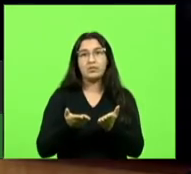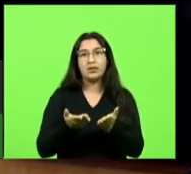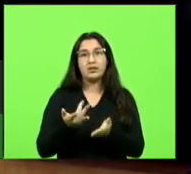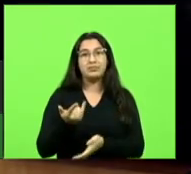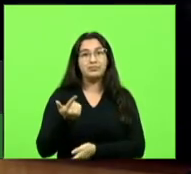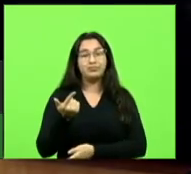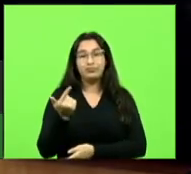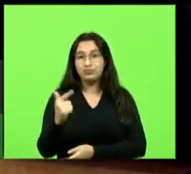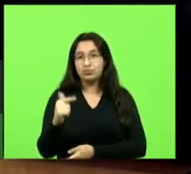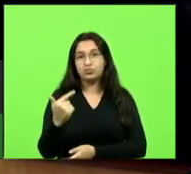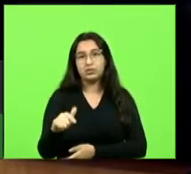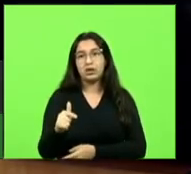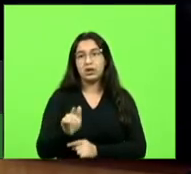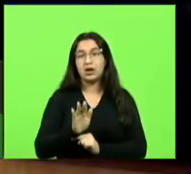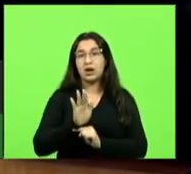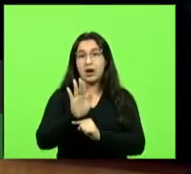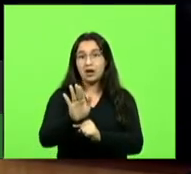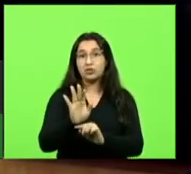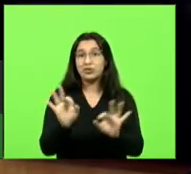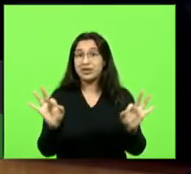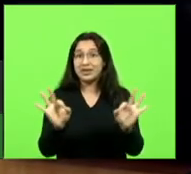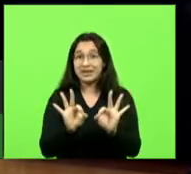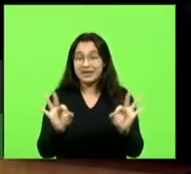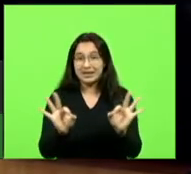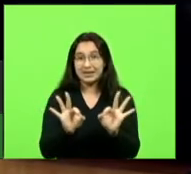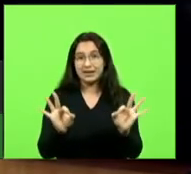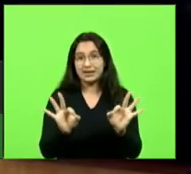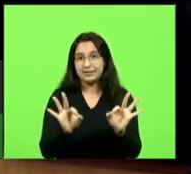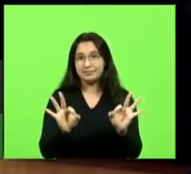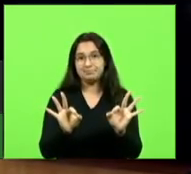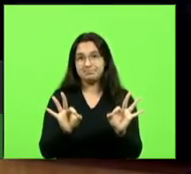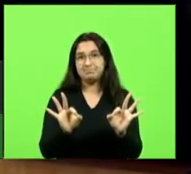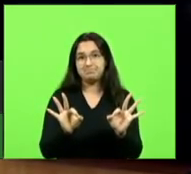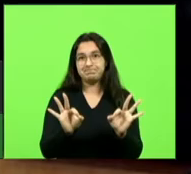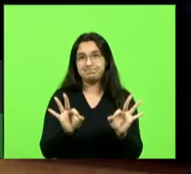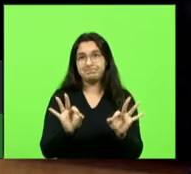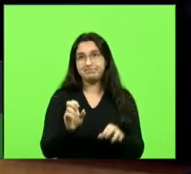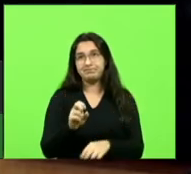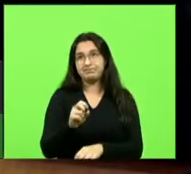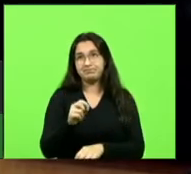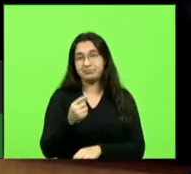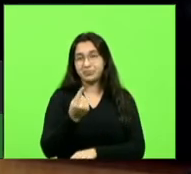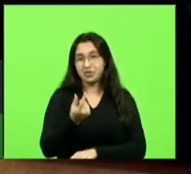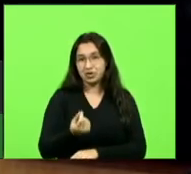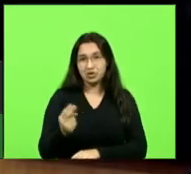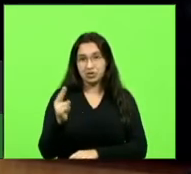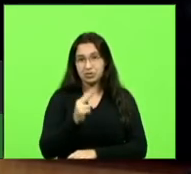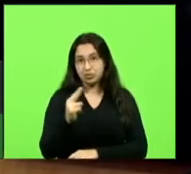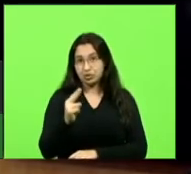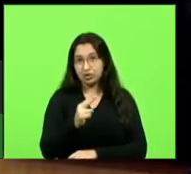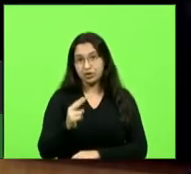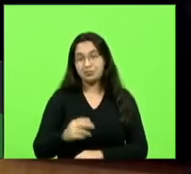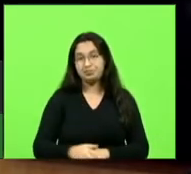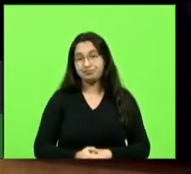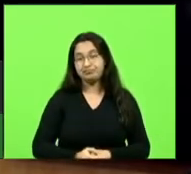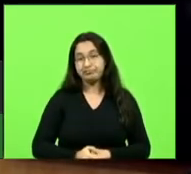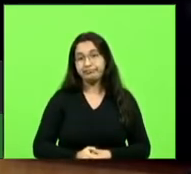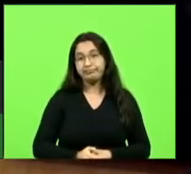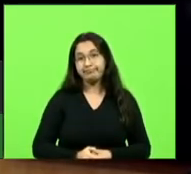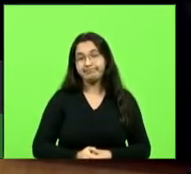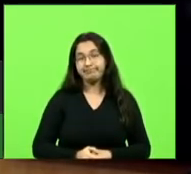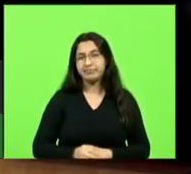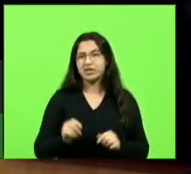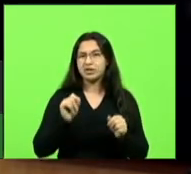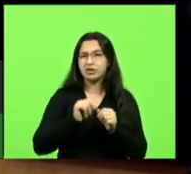vão receber nenhum tipo de benefício ou de renda emergencial. Então, nós fizemos